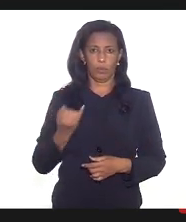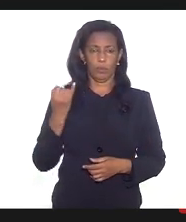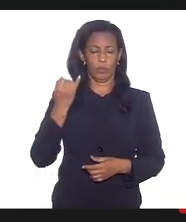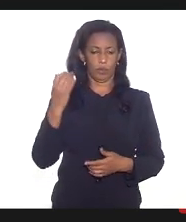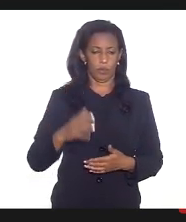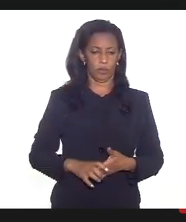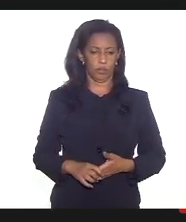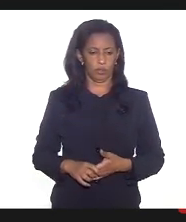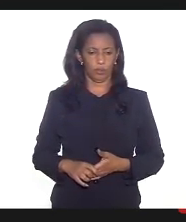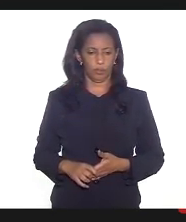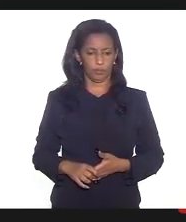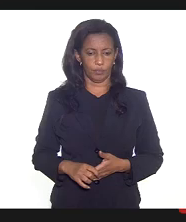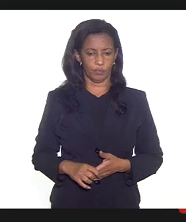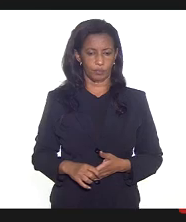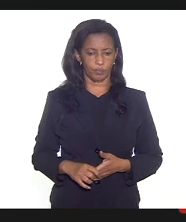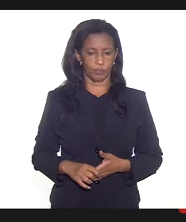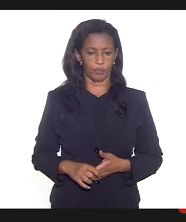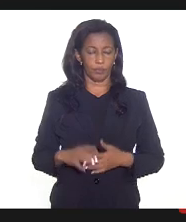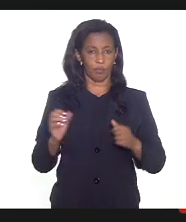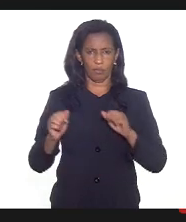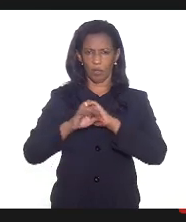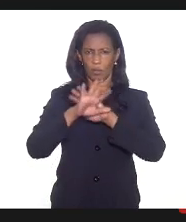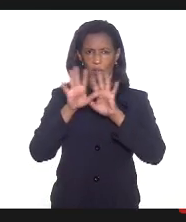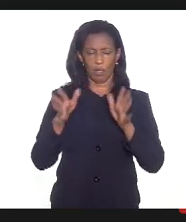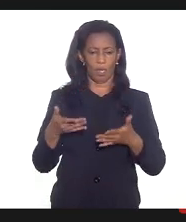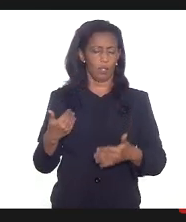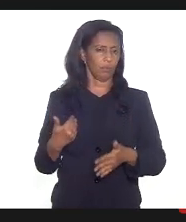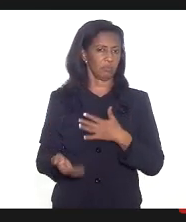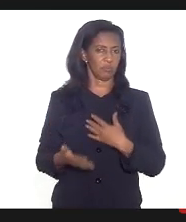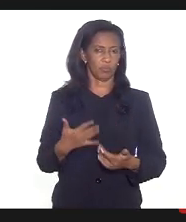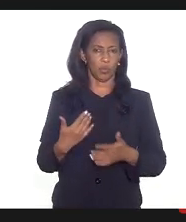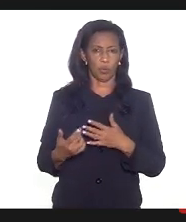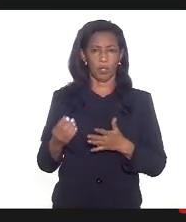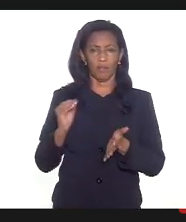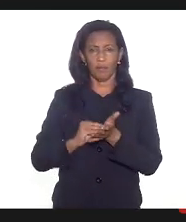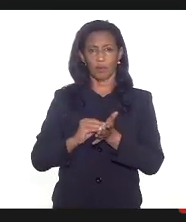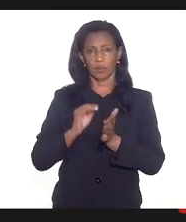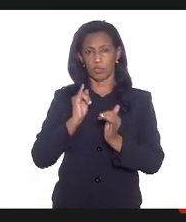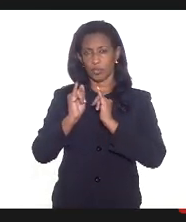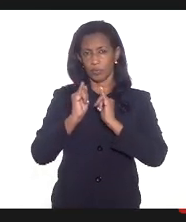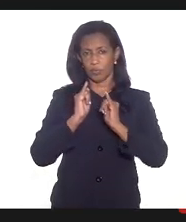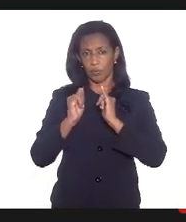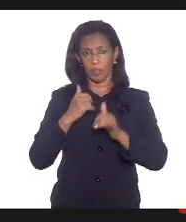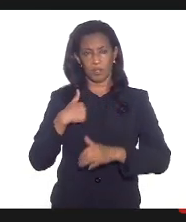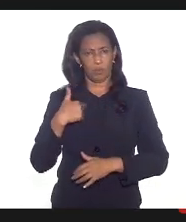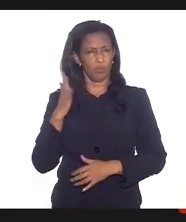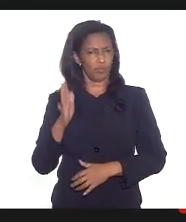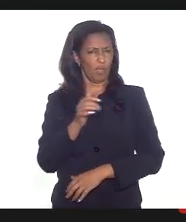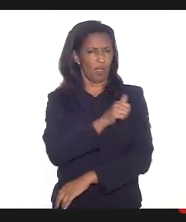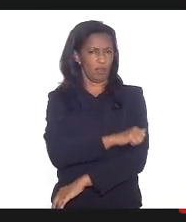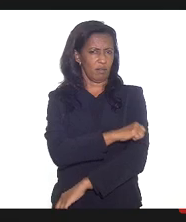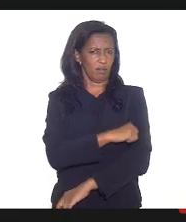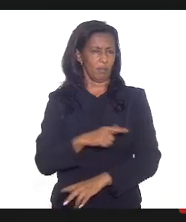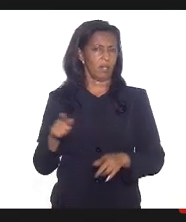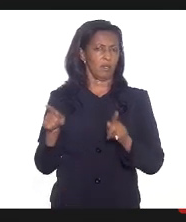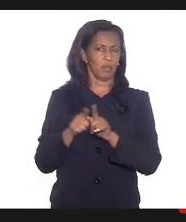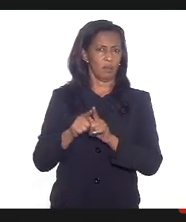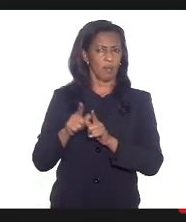importante é e com claro que qualquer desinformação e eu já fui enfermeira também